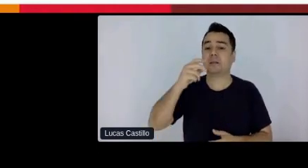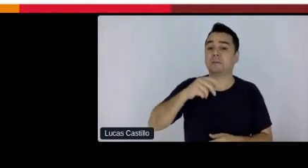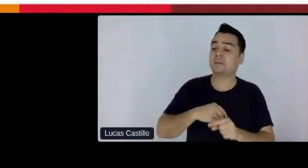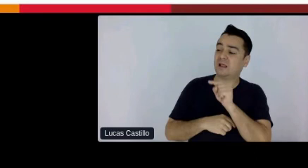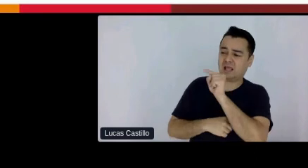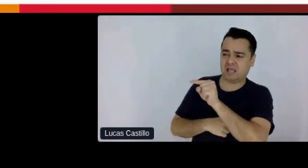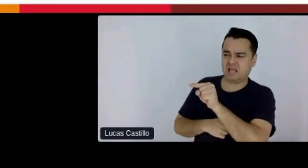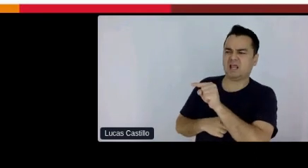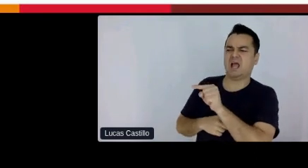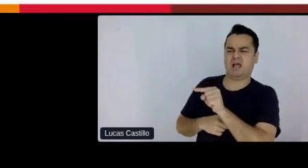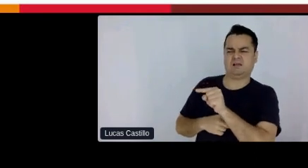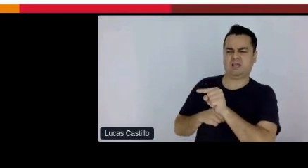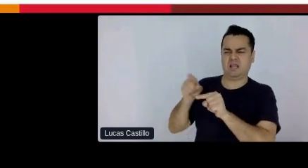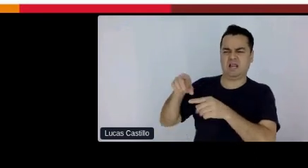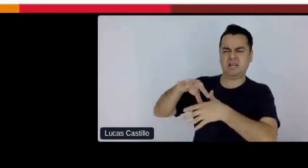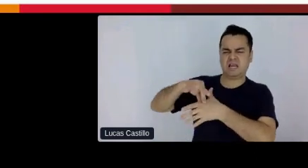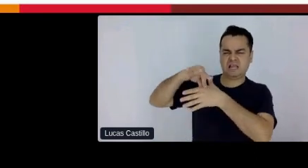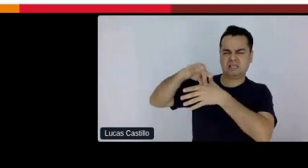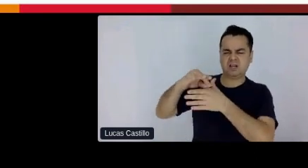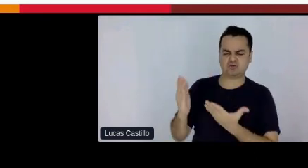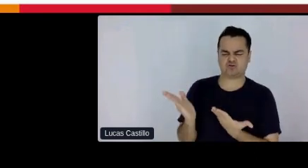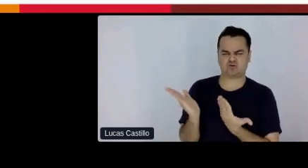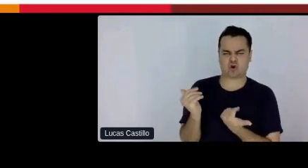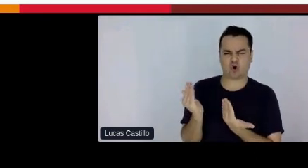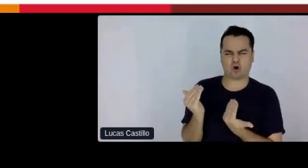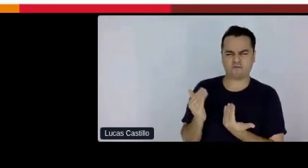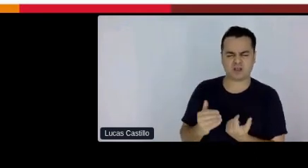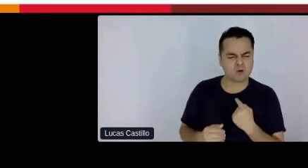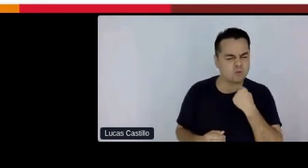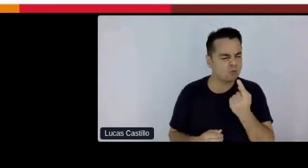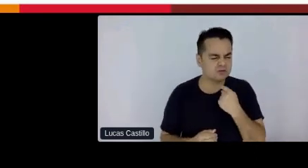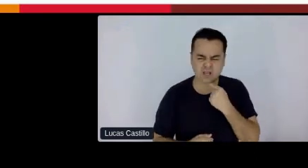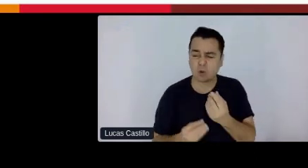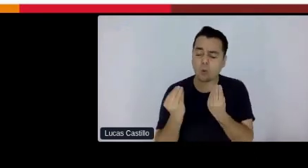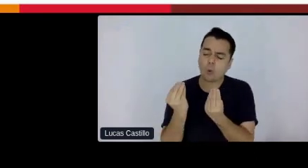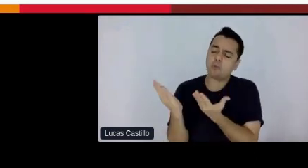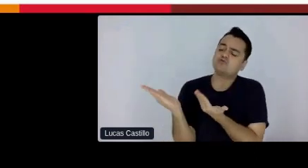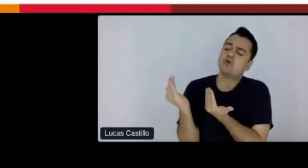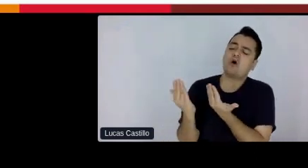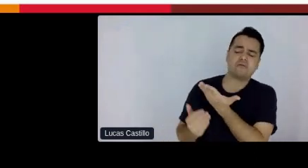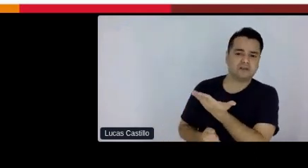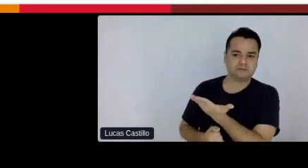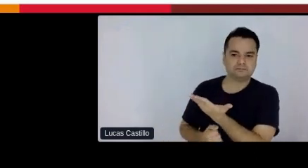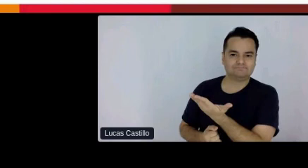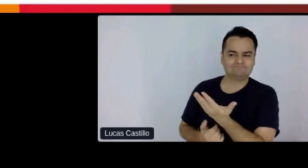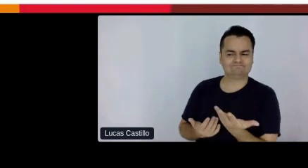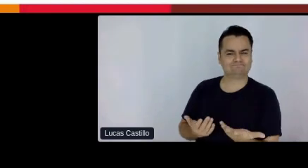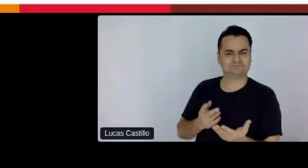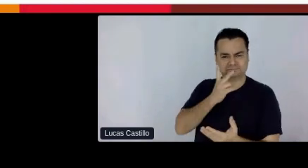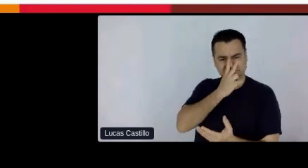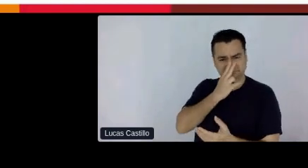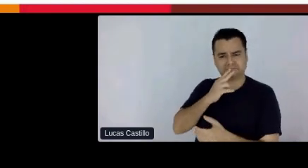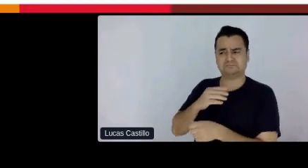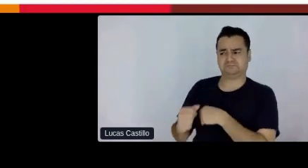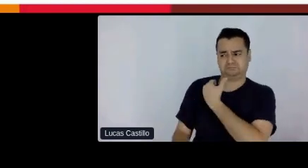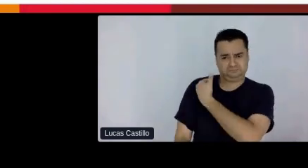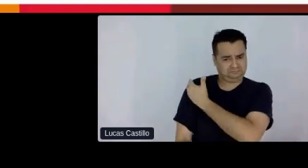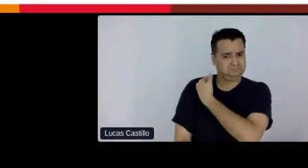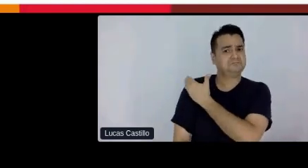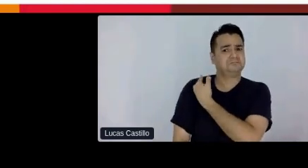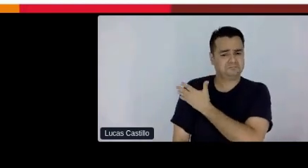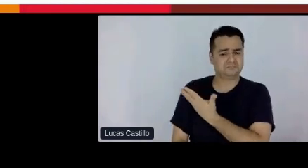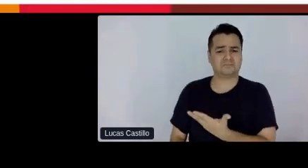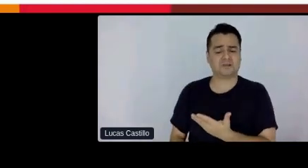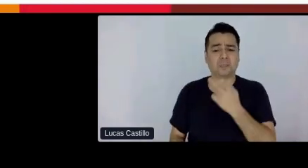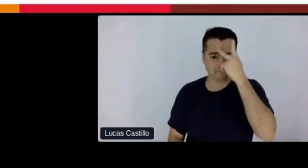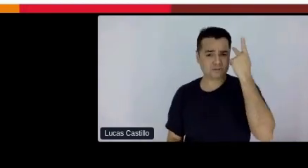novo demais para ser minha liderança. Eu já passei por essa situação. Eu recebi numa equipe uma pessoa que tinha mais idade do que eu, ela começou com essa fala, falando que eu